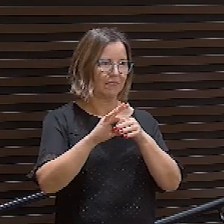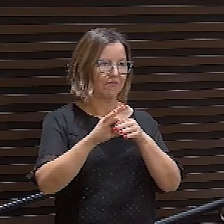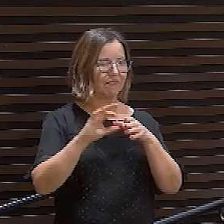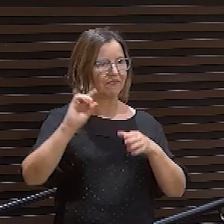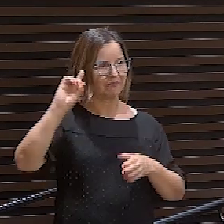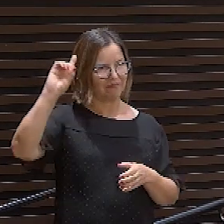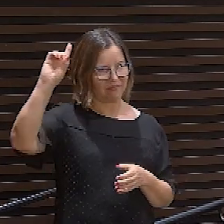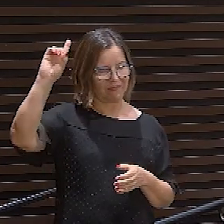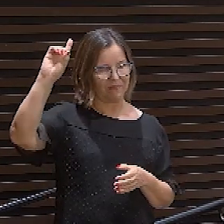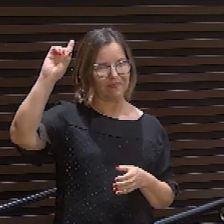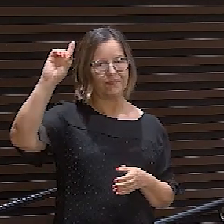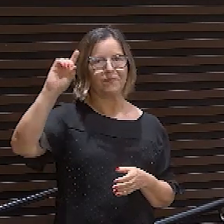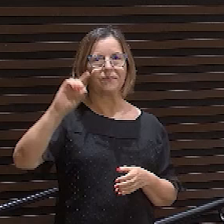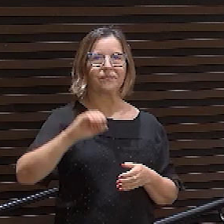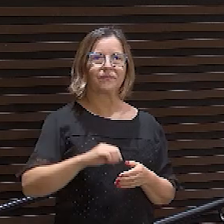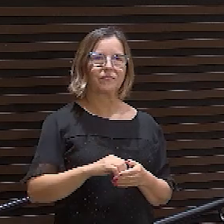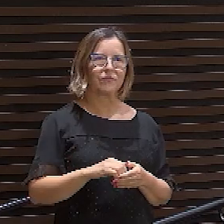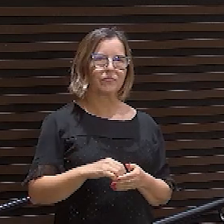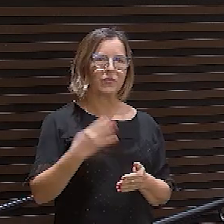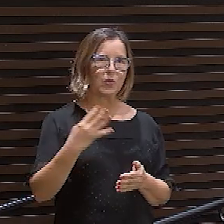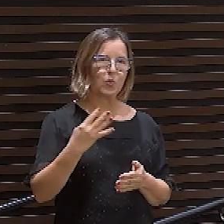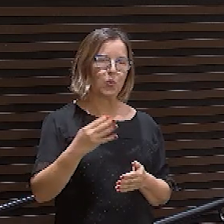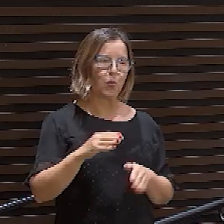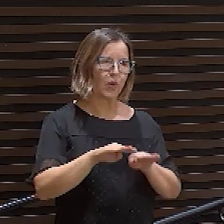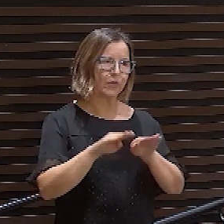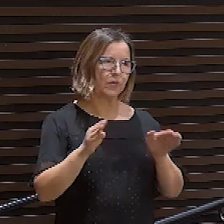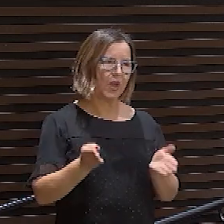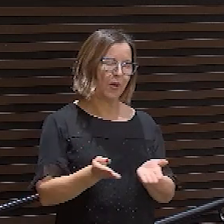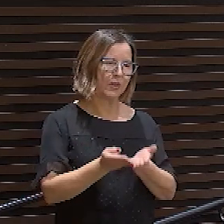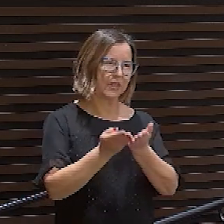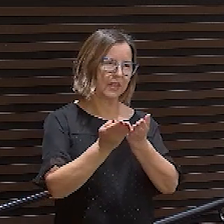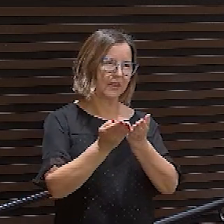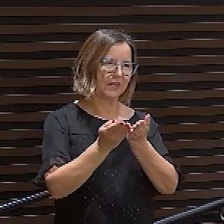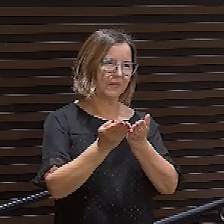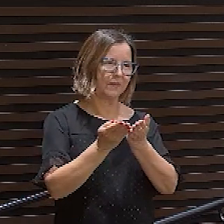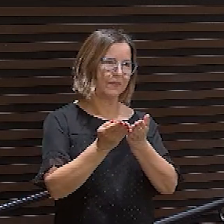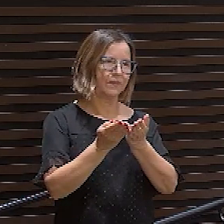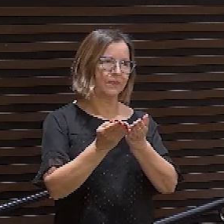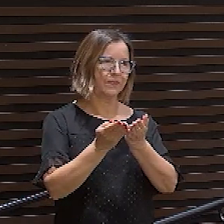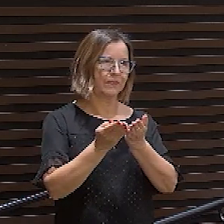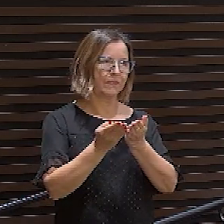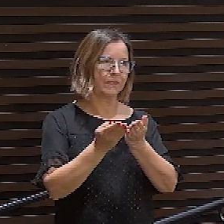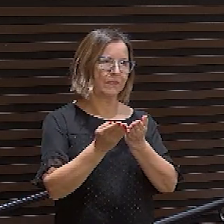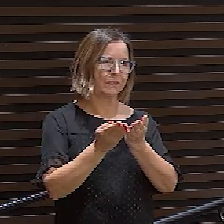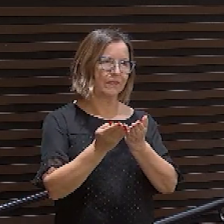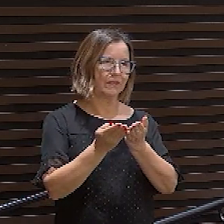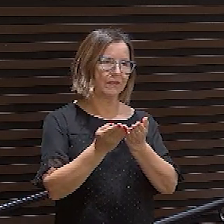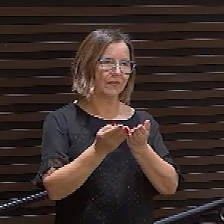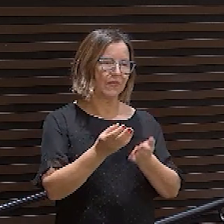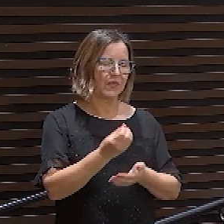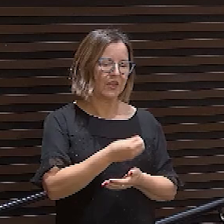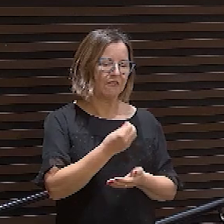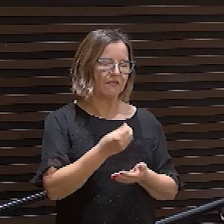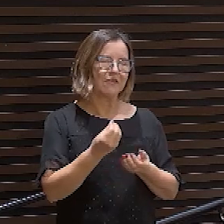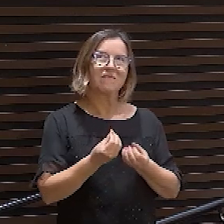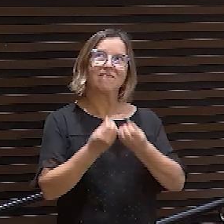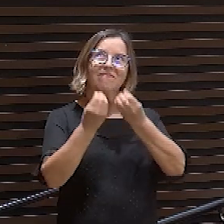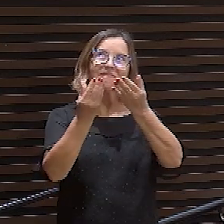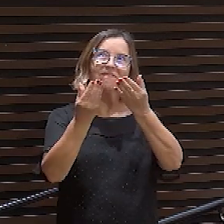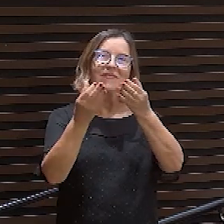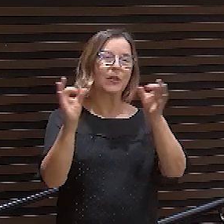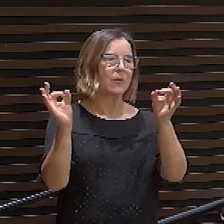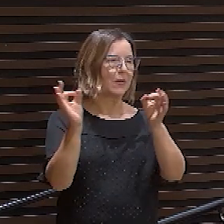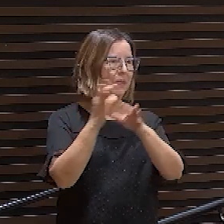coisa. E o quarto altar é render-se completamente a Deus e confiar em